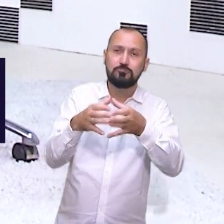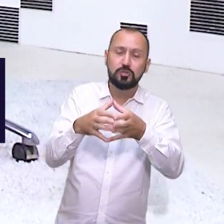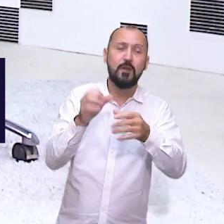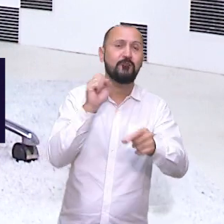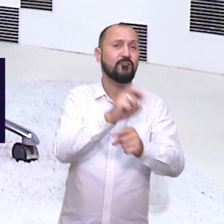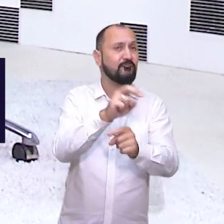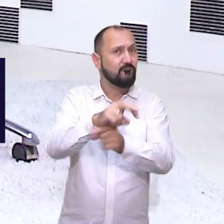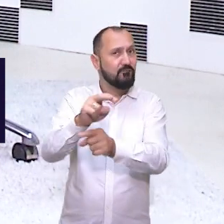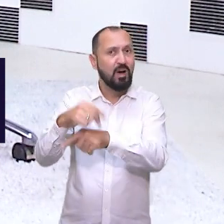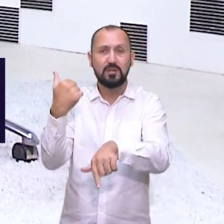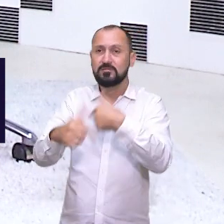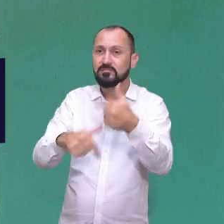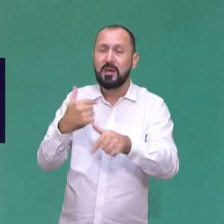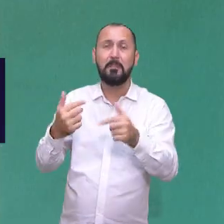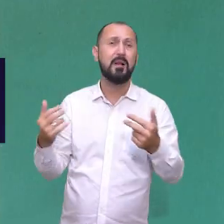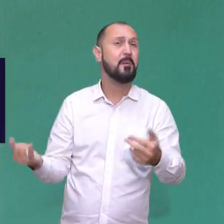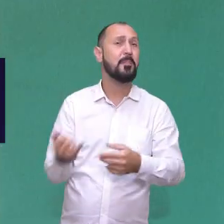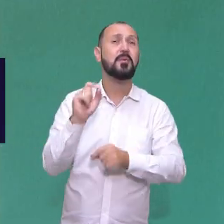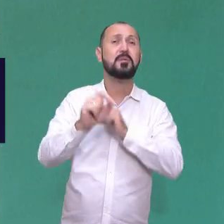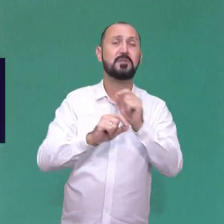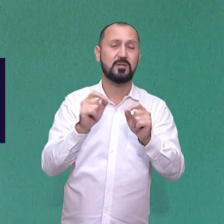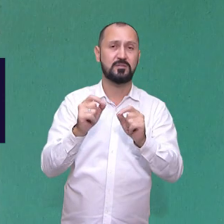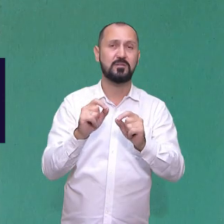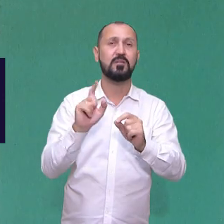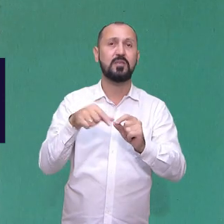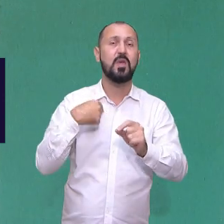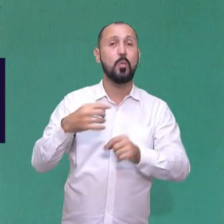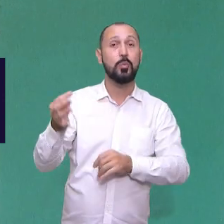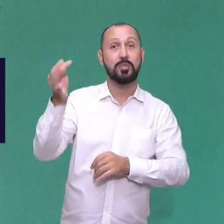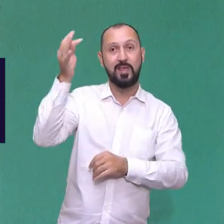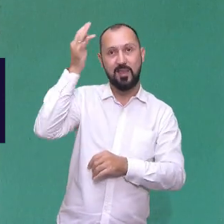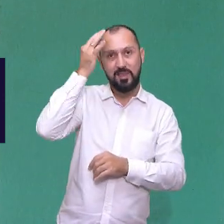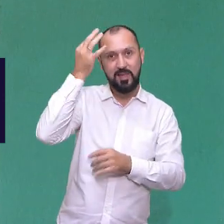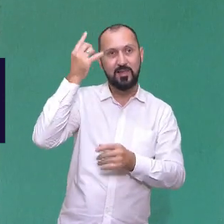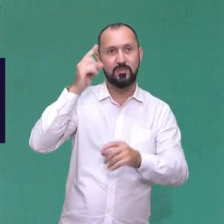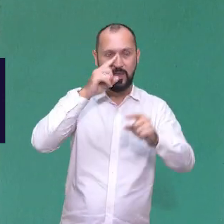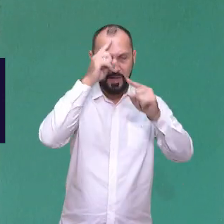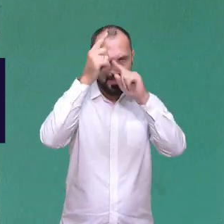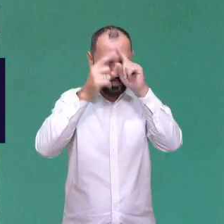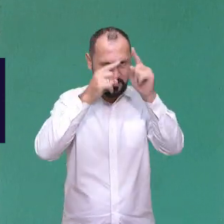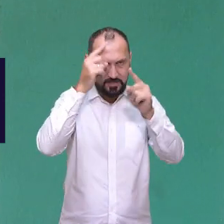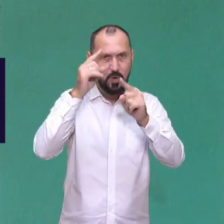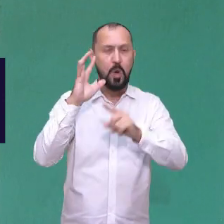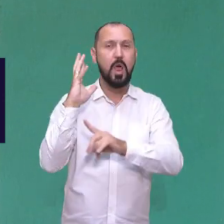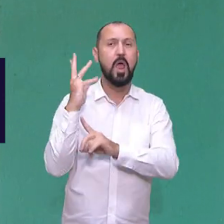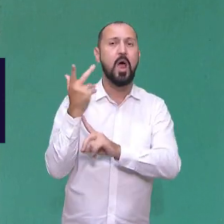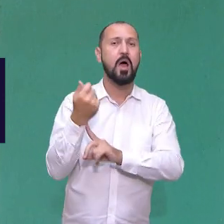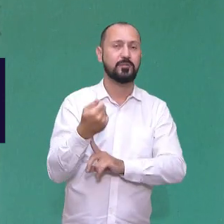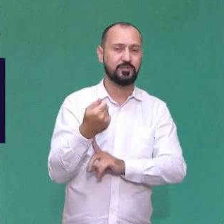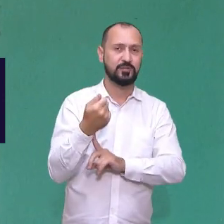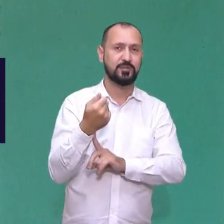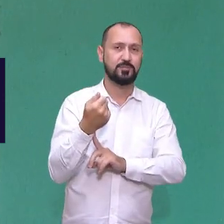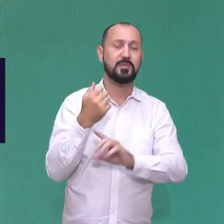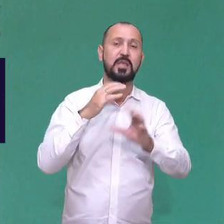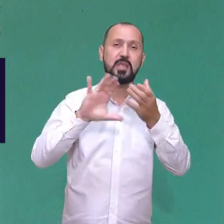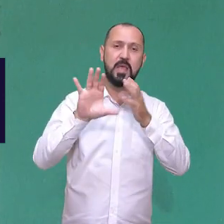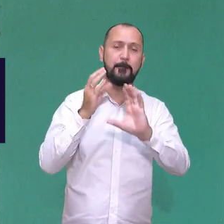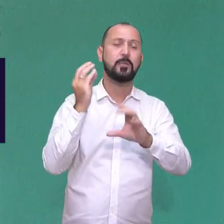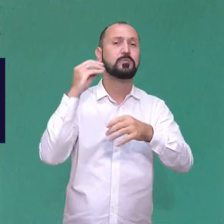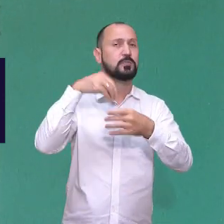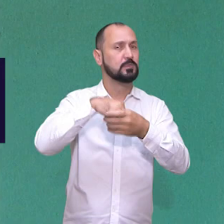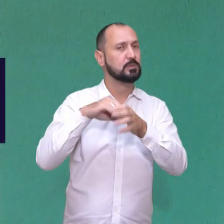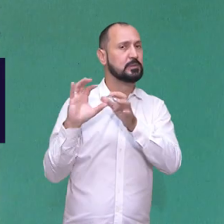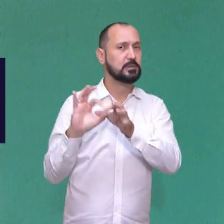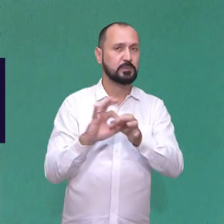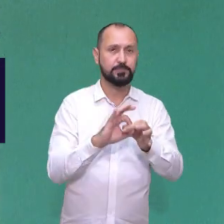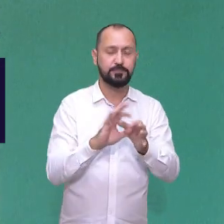uma indústria muito forte, e é um trabalho muito digno que tem, inclusive, um componente que é ímpar, que é o talento, né, que é a criação,